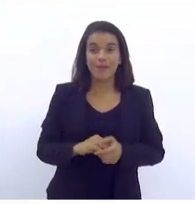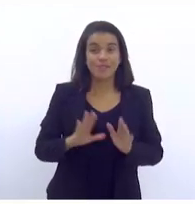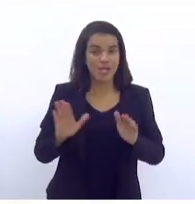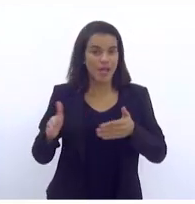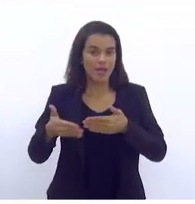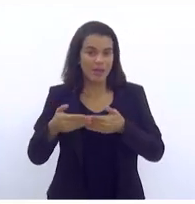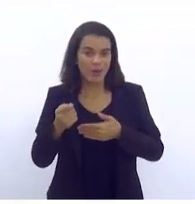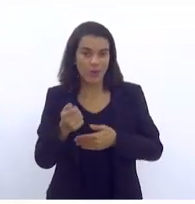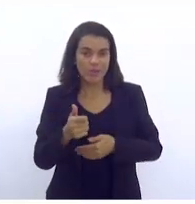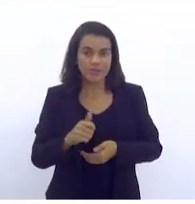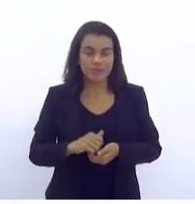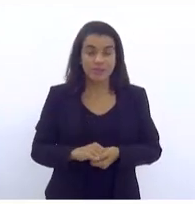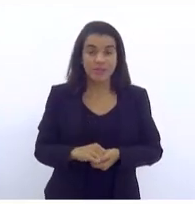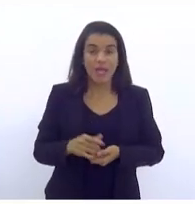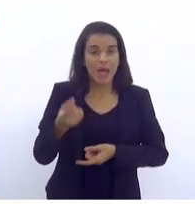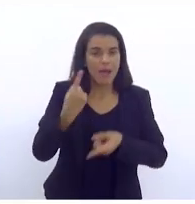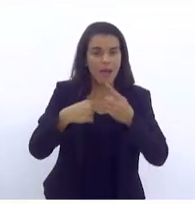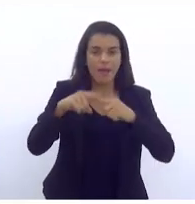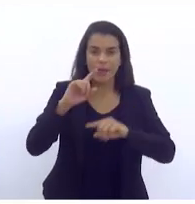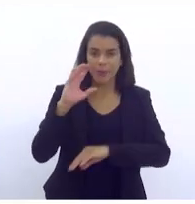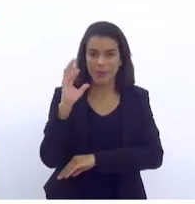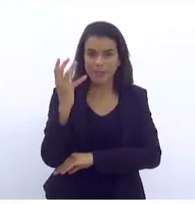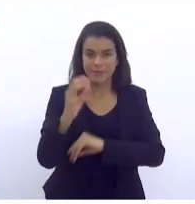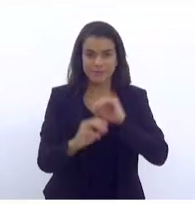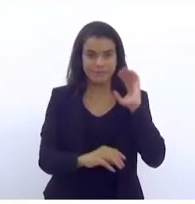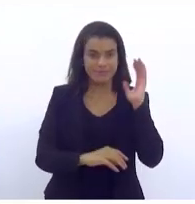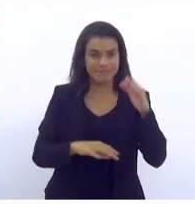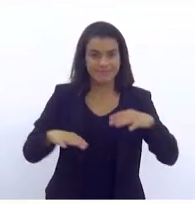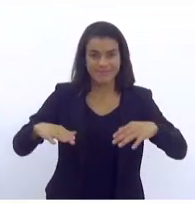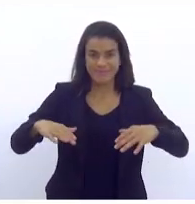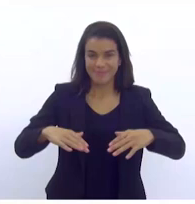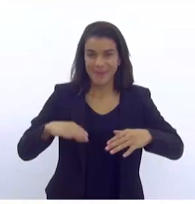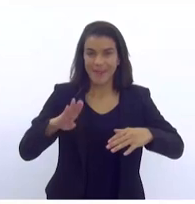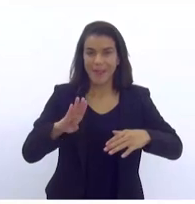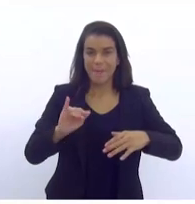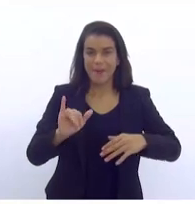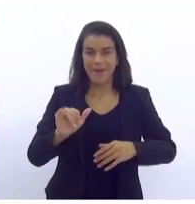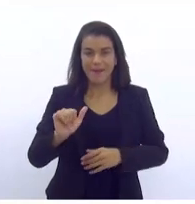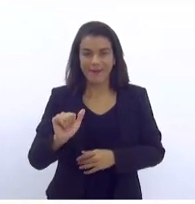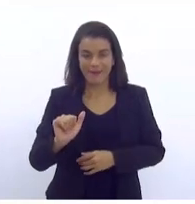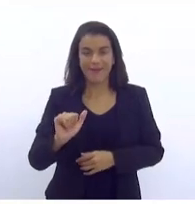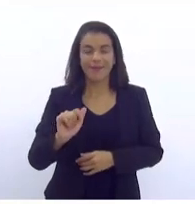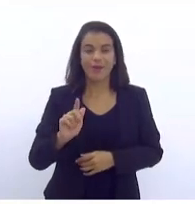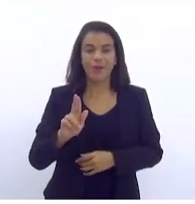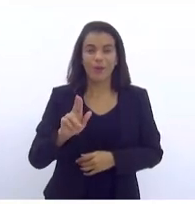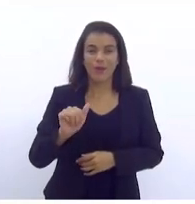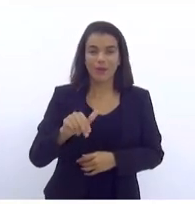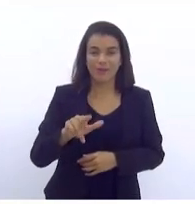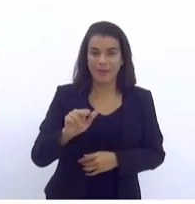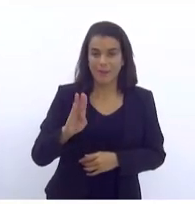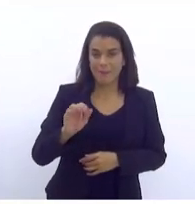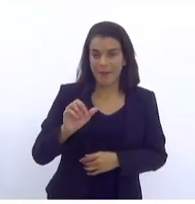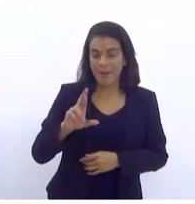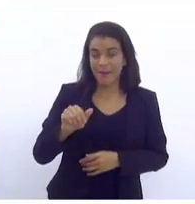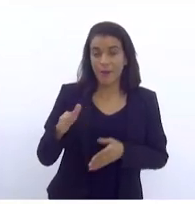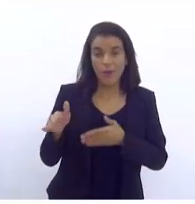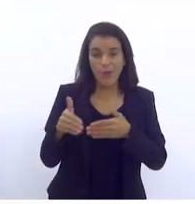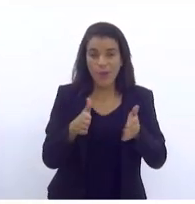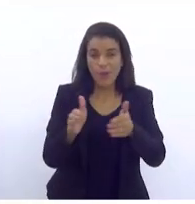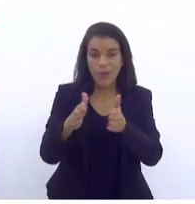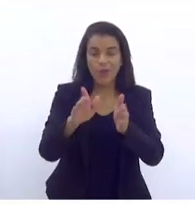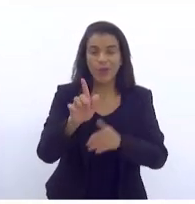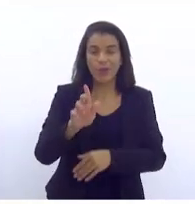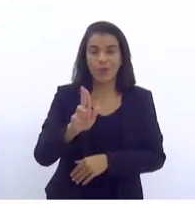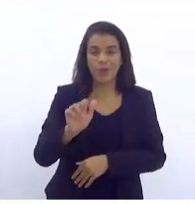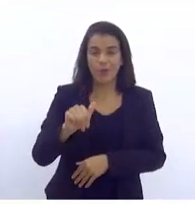eh a recuperação ambiental da Bahia de Guanabara eh do do Rio Guandu eh da Lagoa da